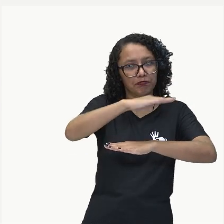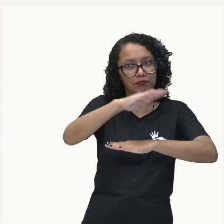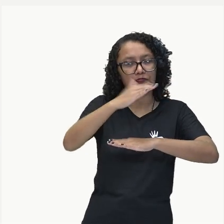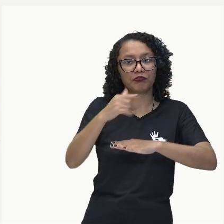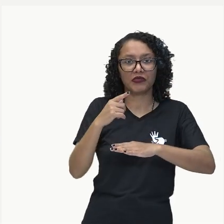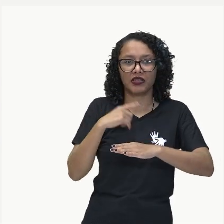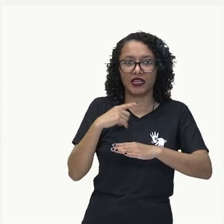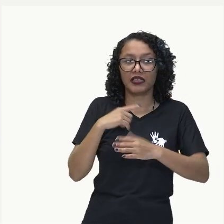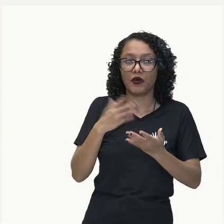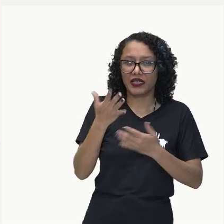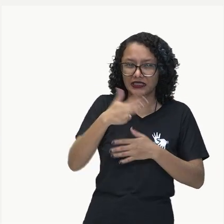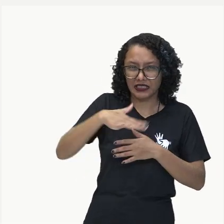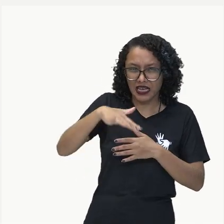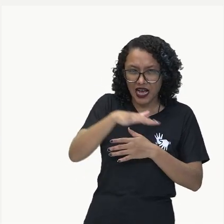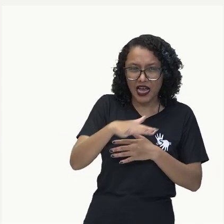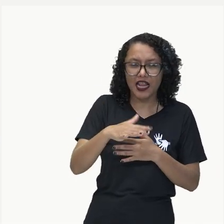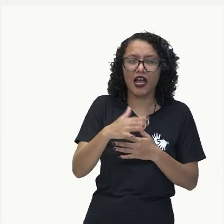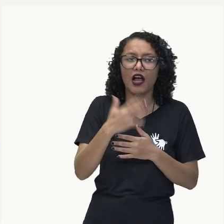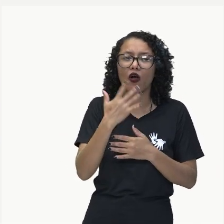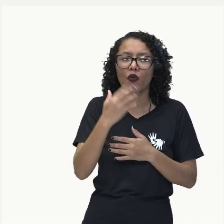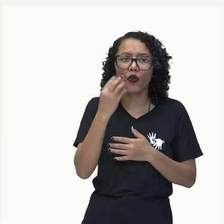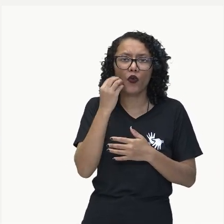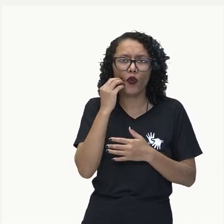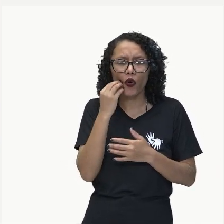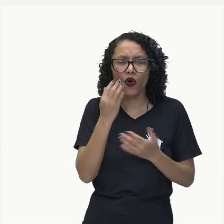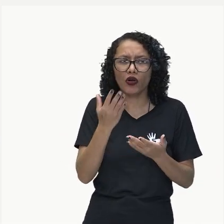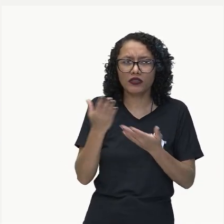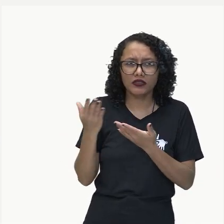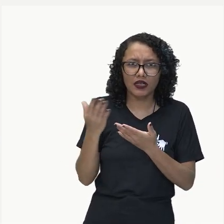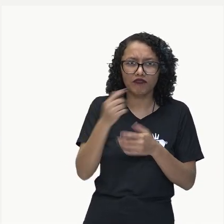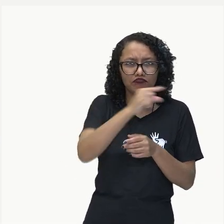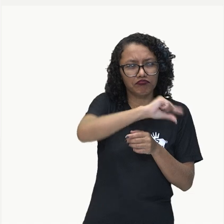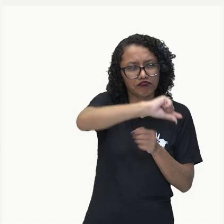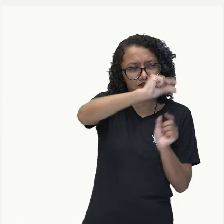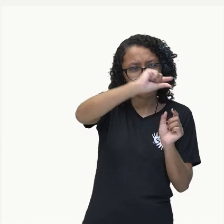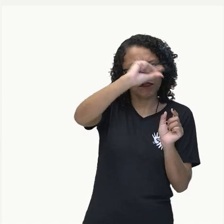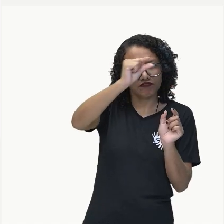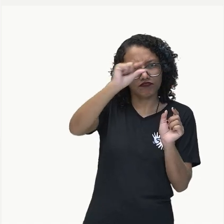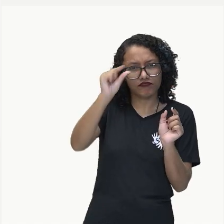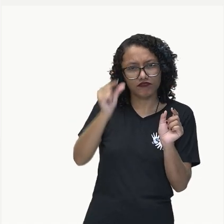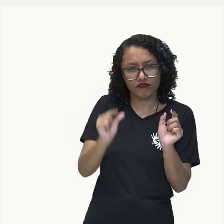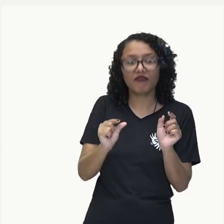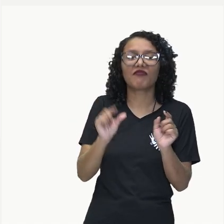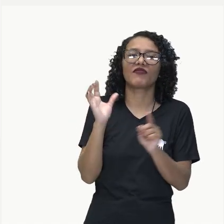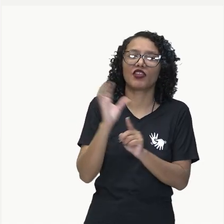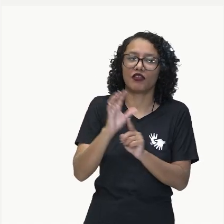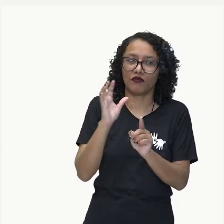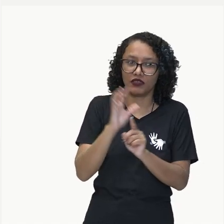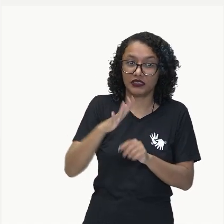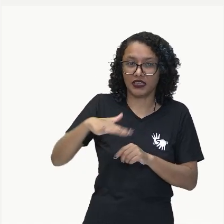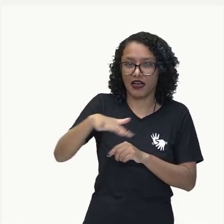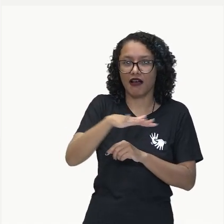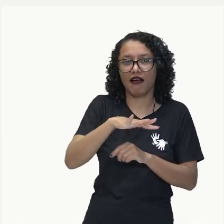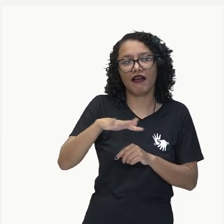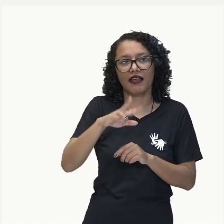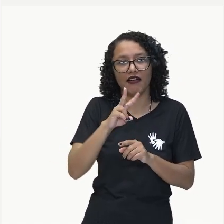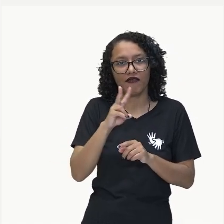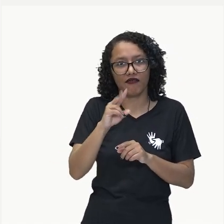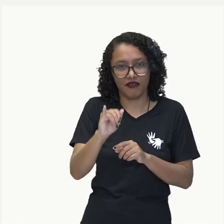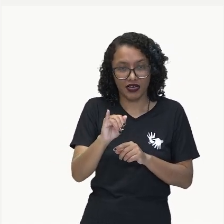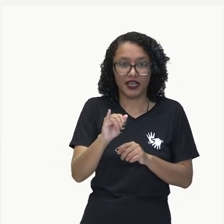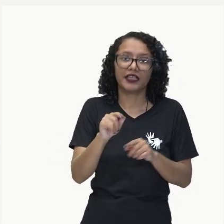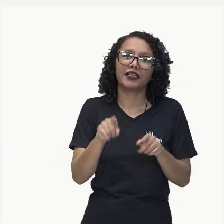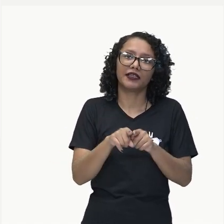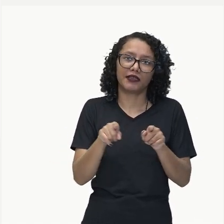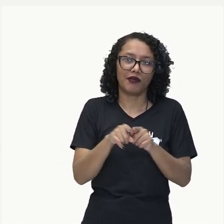do Pacífico, né? Círculo de Fogo do Pacífico vai influenciar bastante essa região e o Japão não